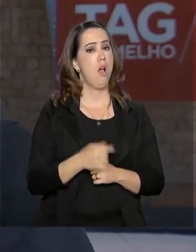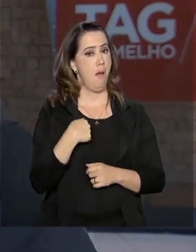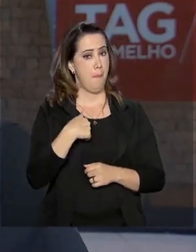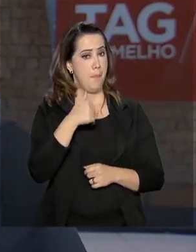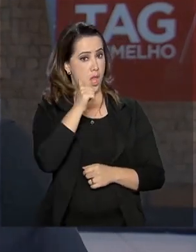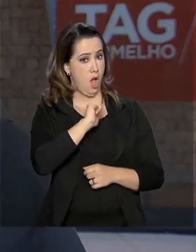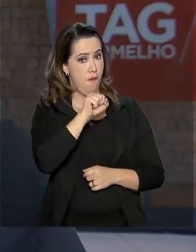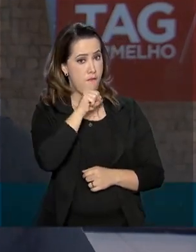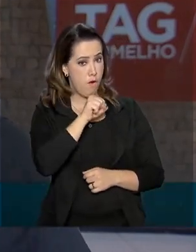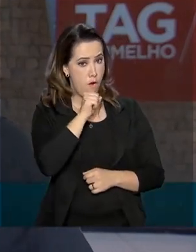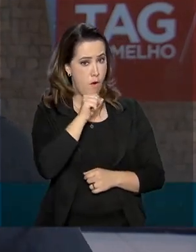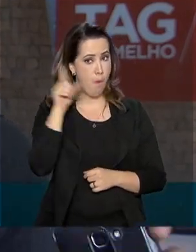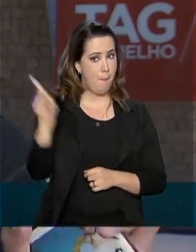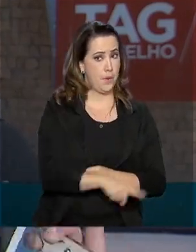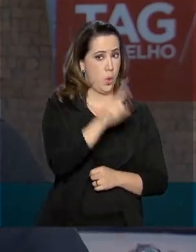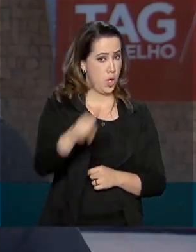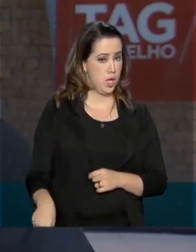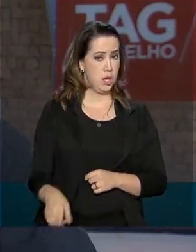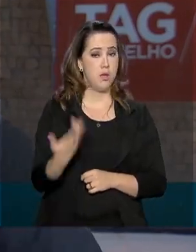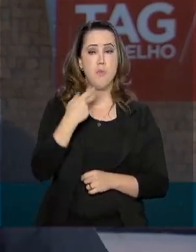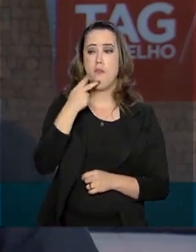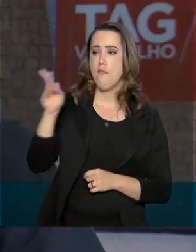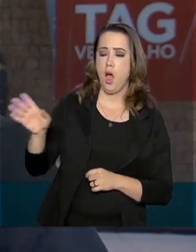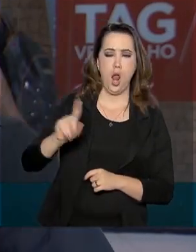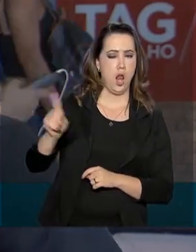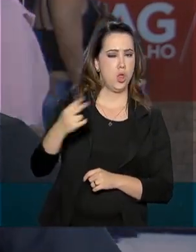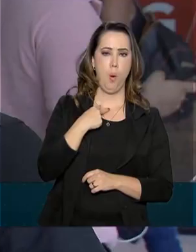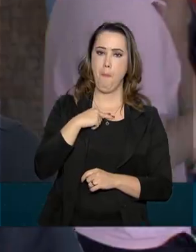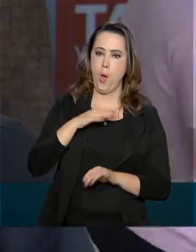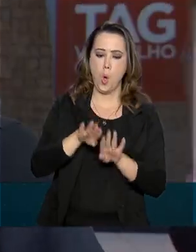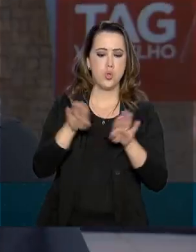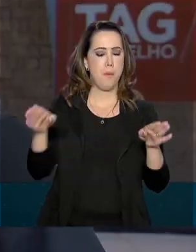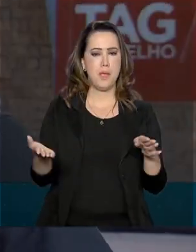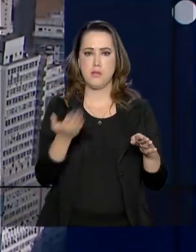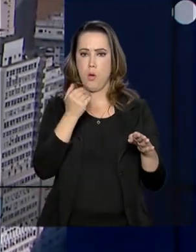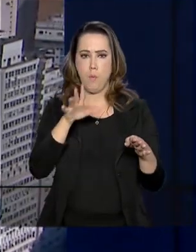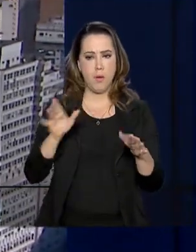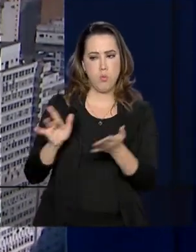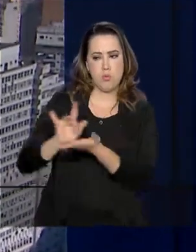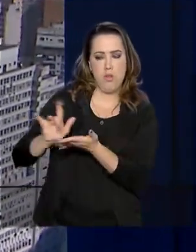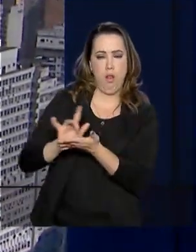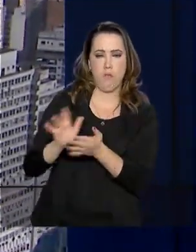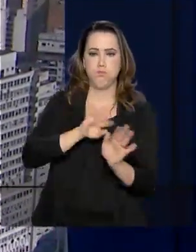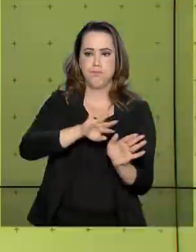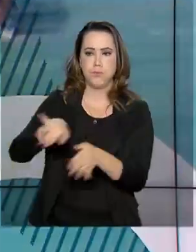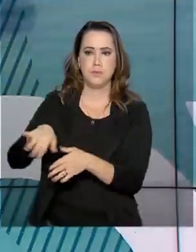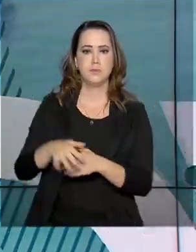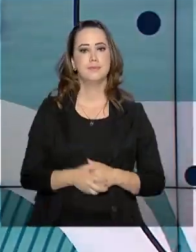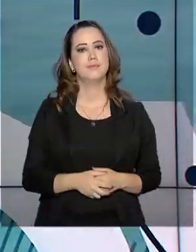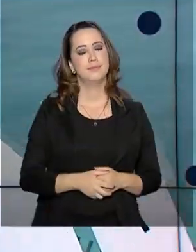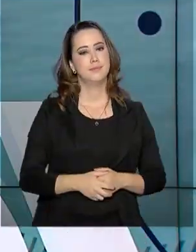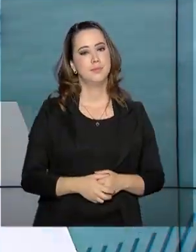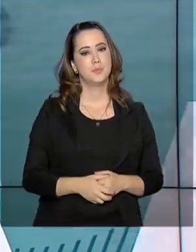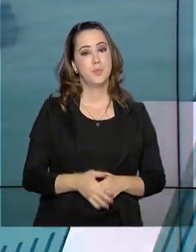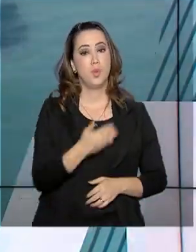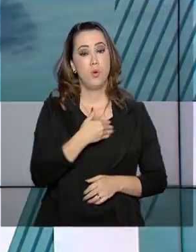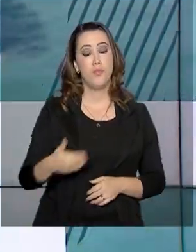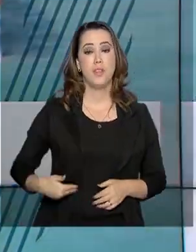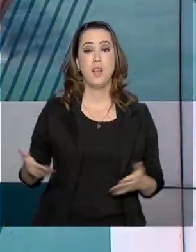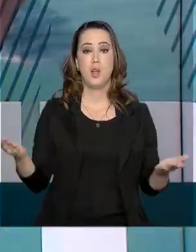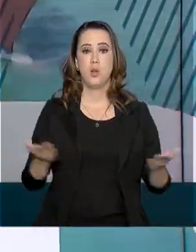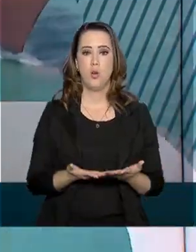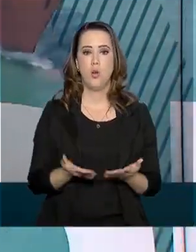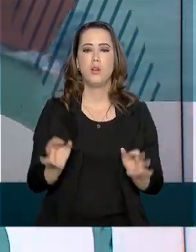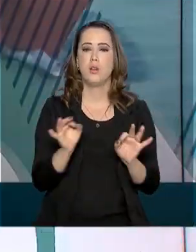assim, todo mundo deixa o celular lá e vem sentar aqui na mesa e tira. O Governo Agora fica por aqui, mas